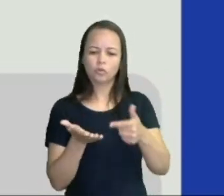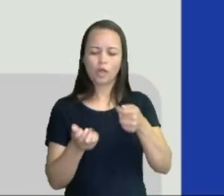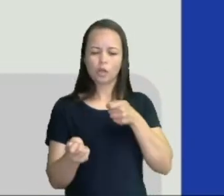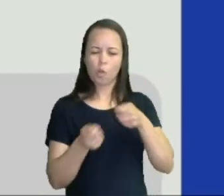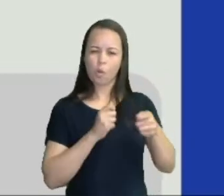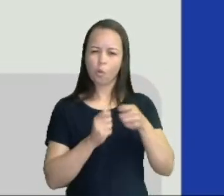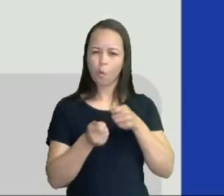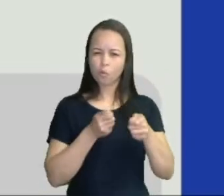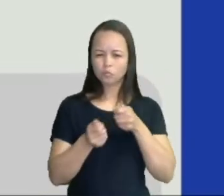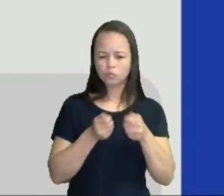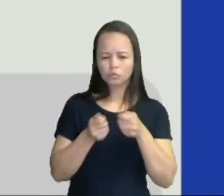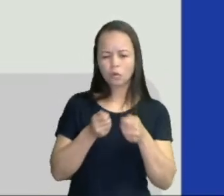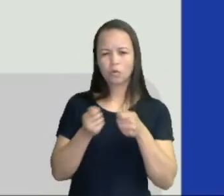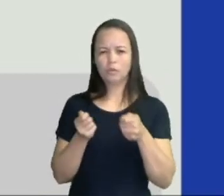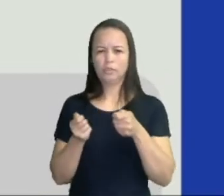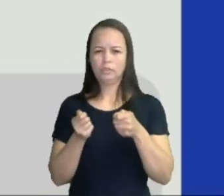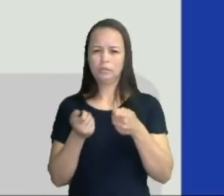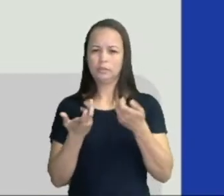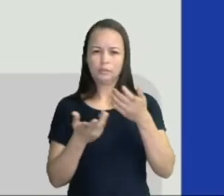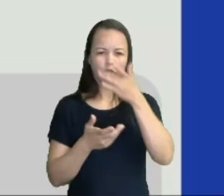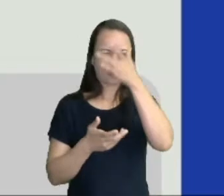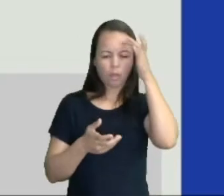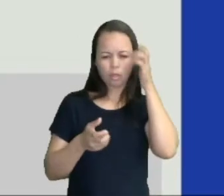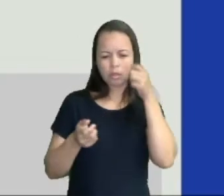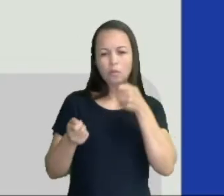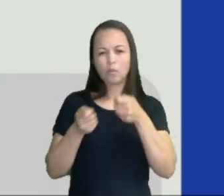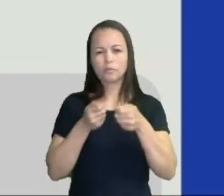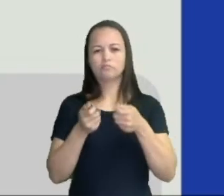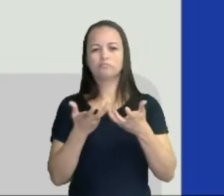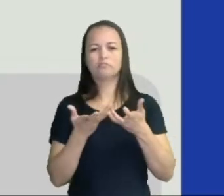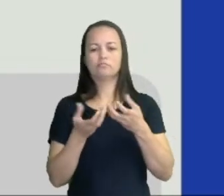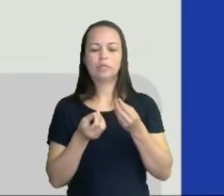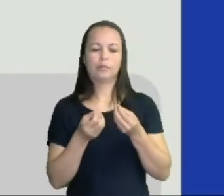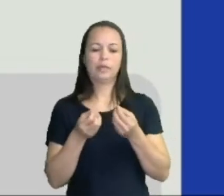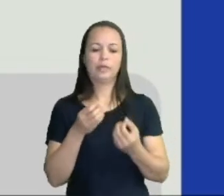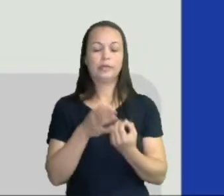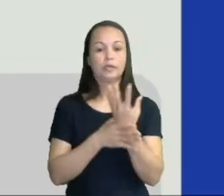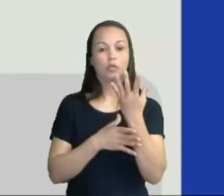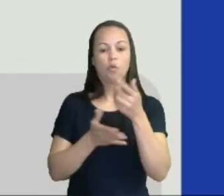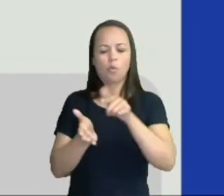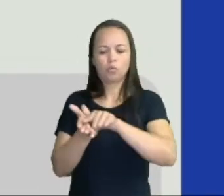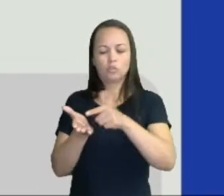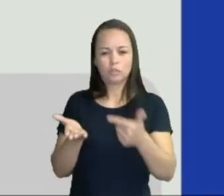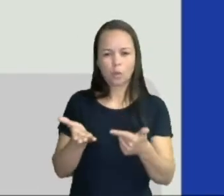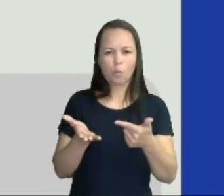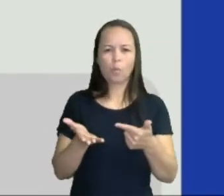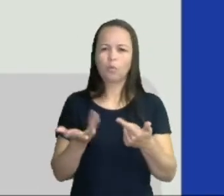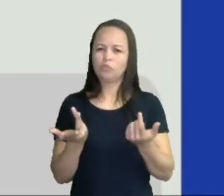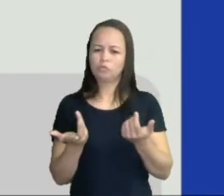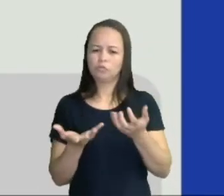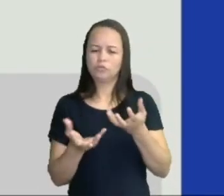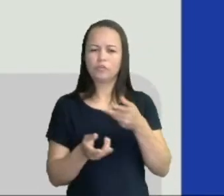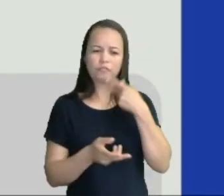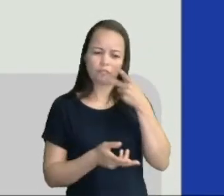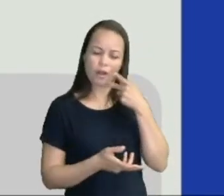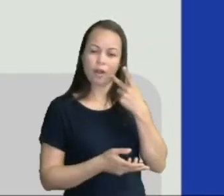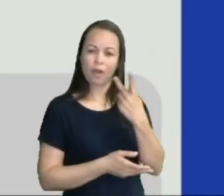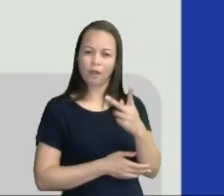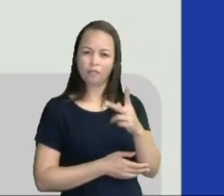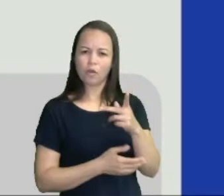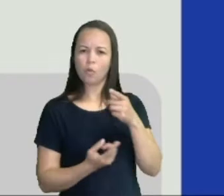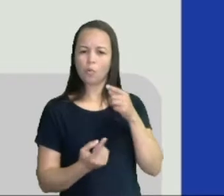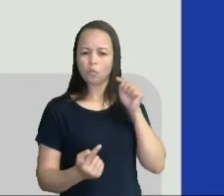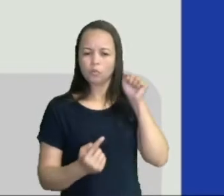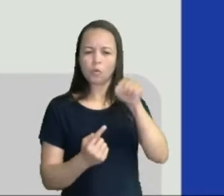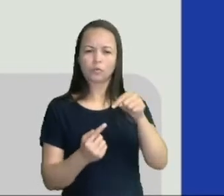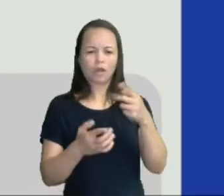era muito grande nesse período. Então, ele criou jornais, censurava os jornais que falavam ou